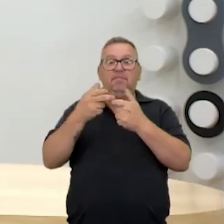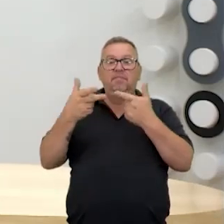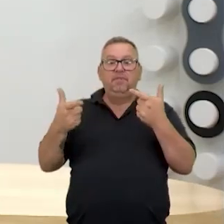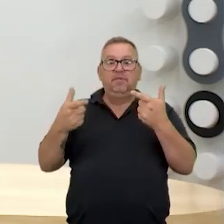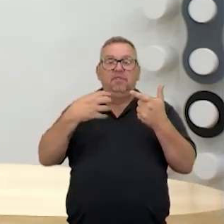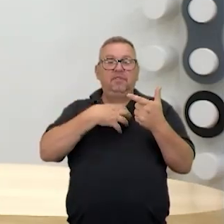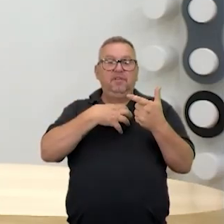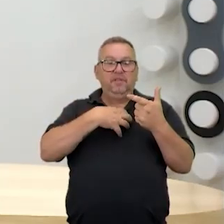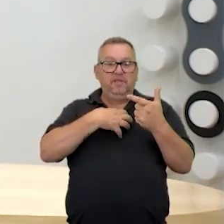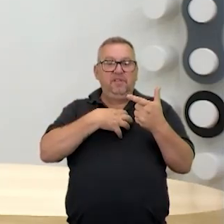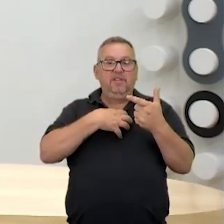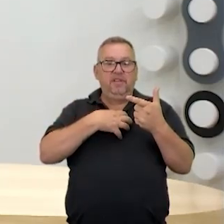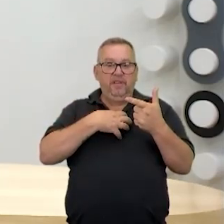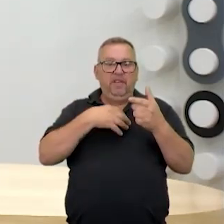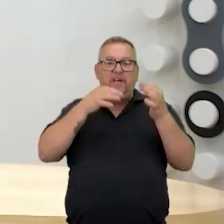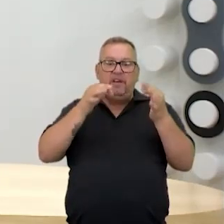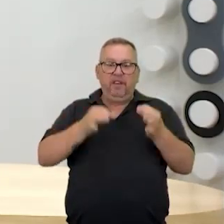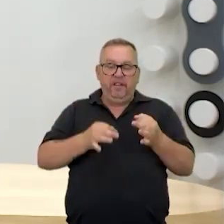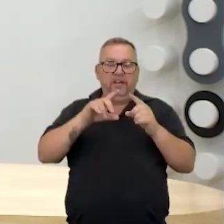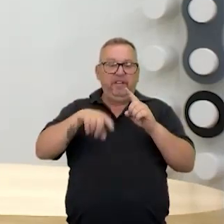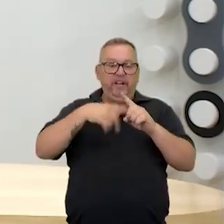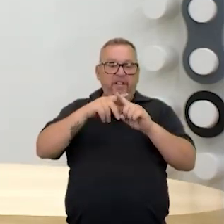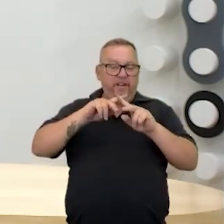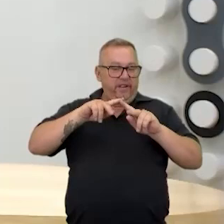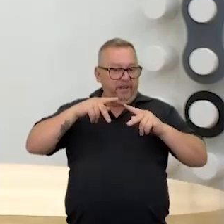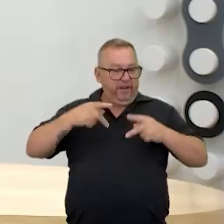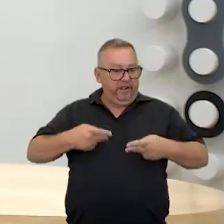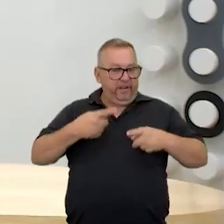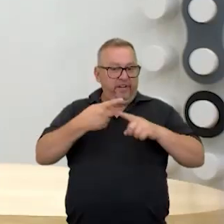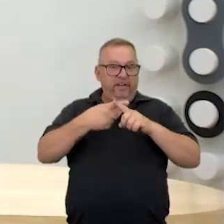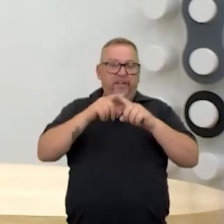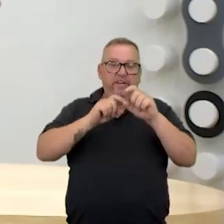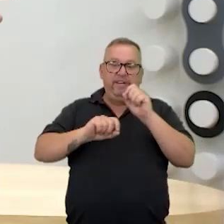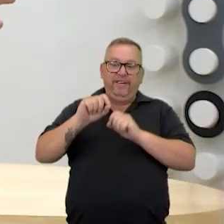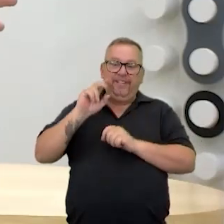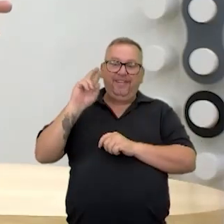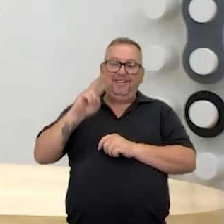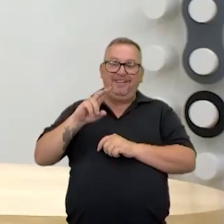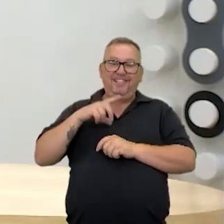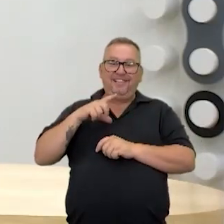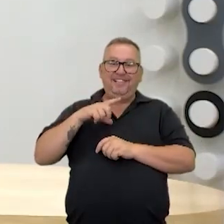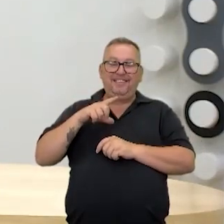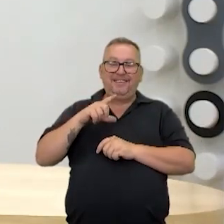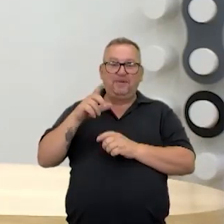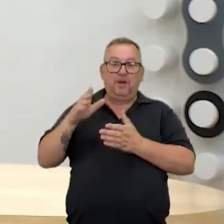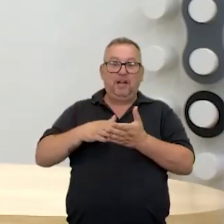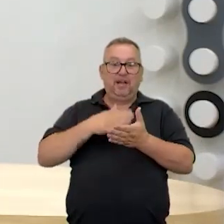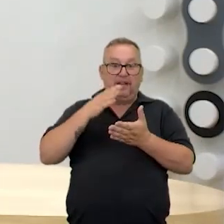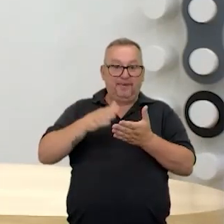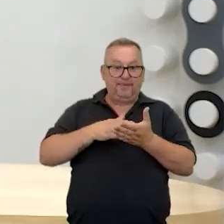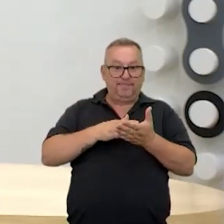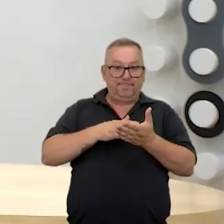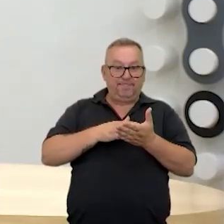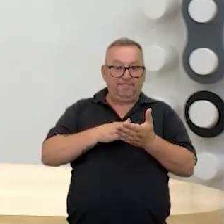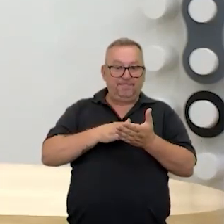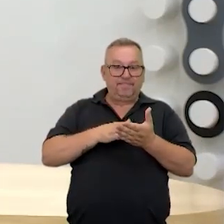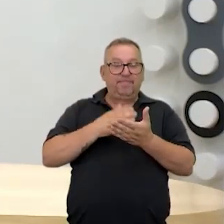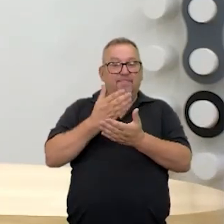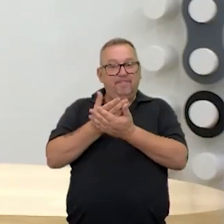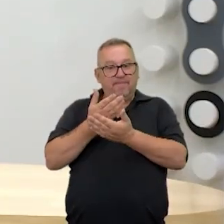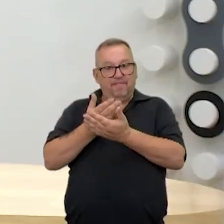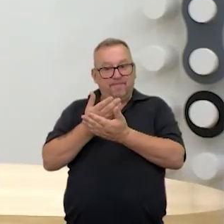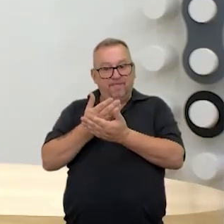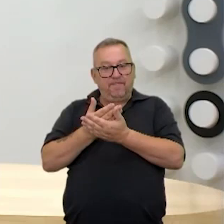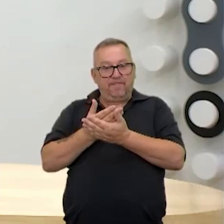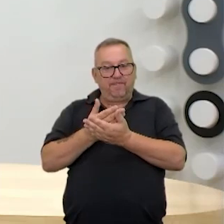material de uma maneira até, né, mais humana, né? Porque, né, passando do caderno de vocês para, né, as aulas,